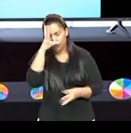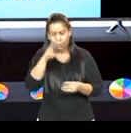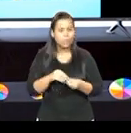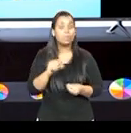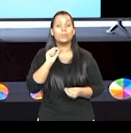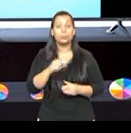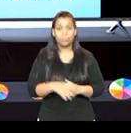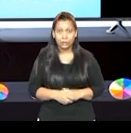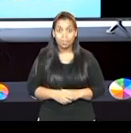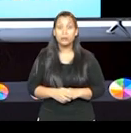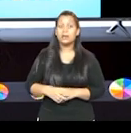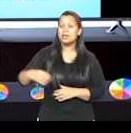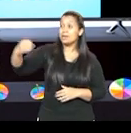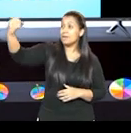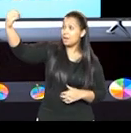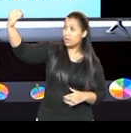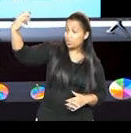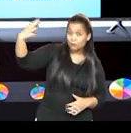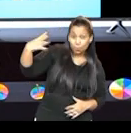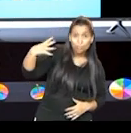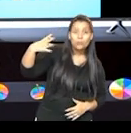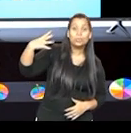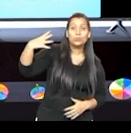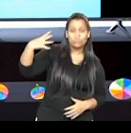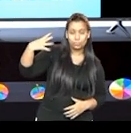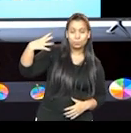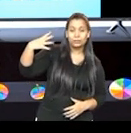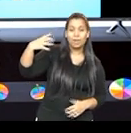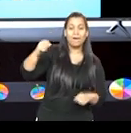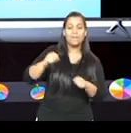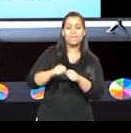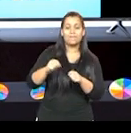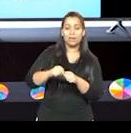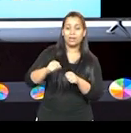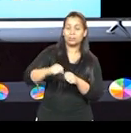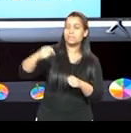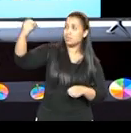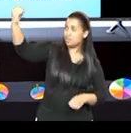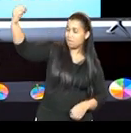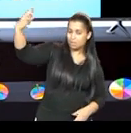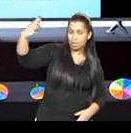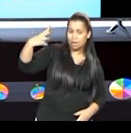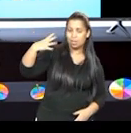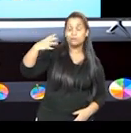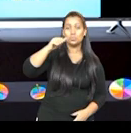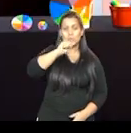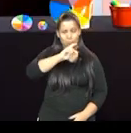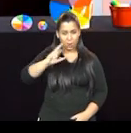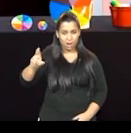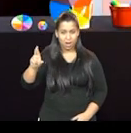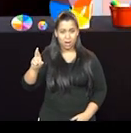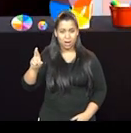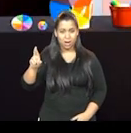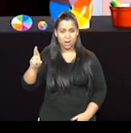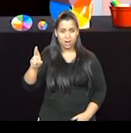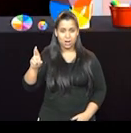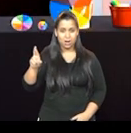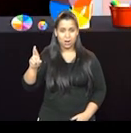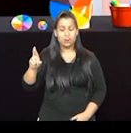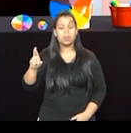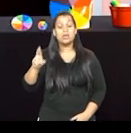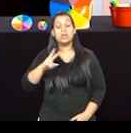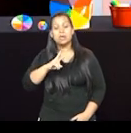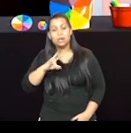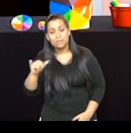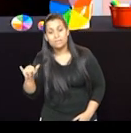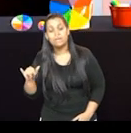ela se decompõe por um processo de refração, que é quando ela sai do ar e vai